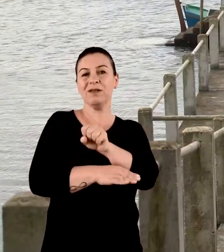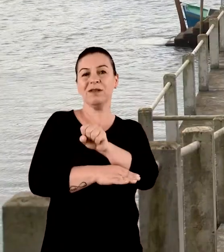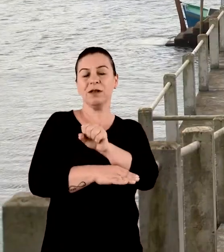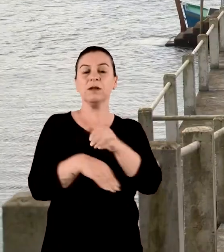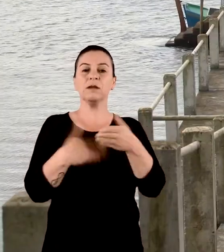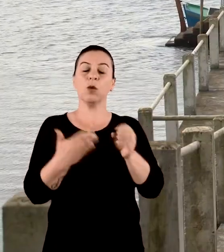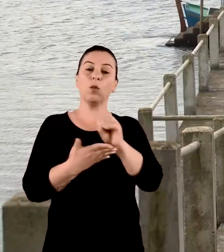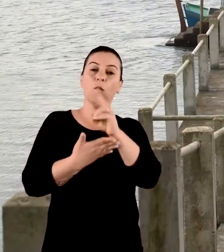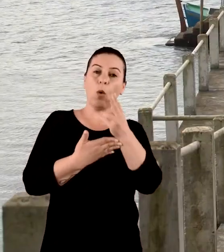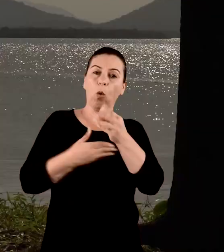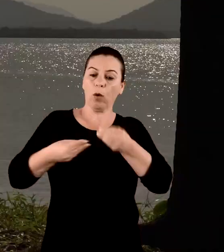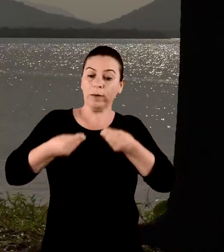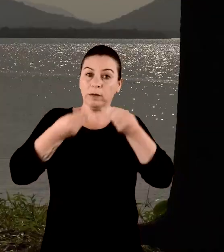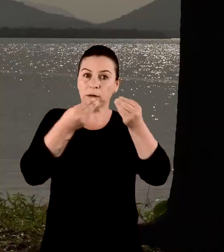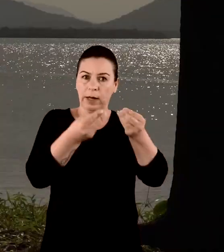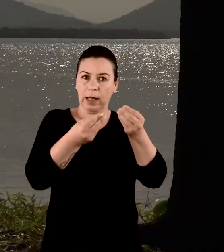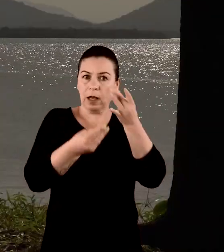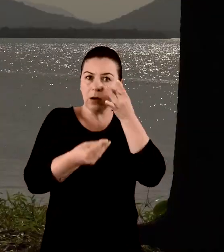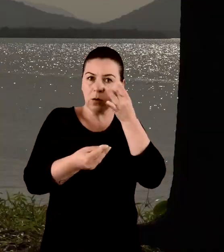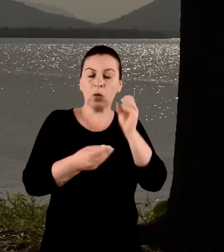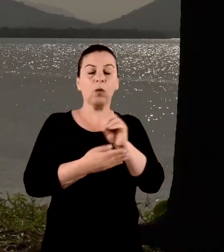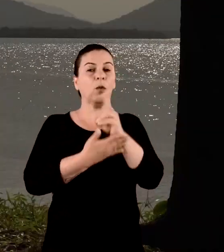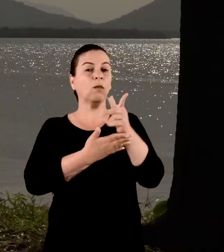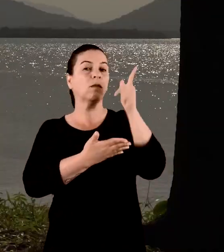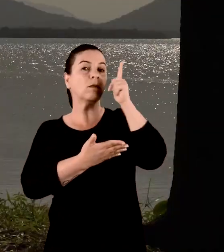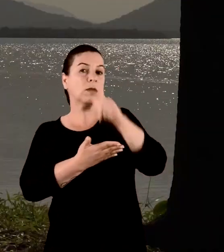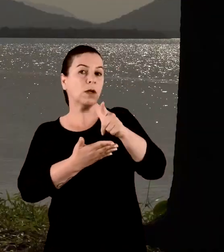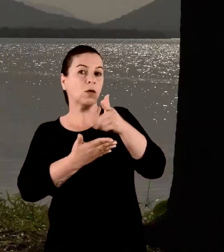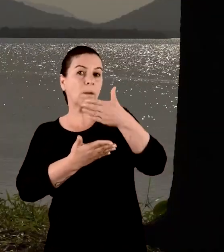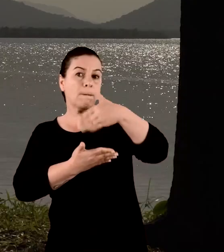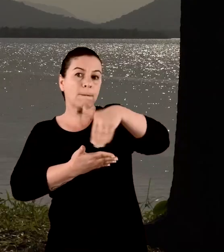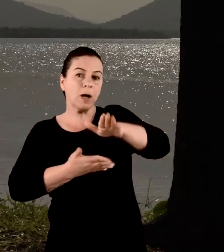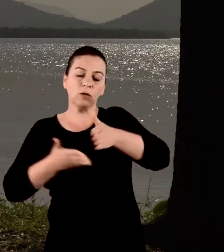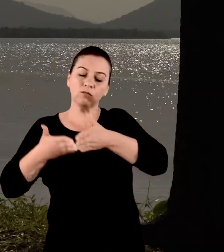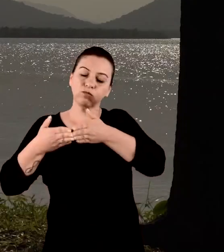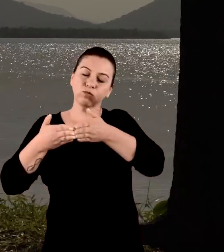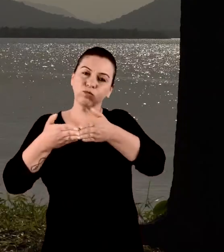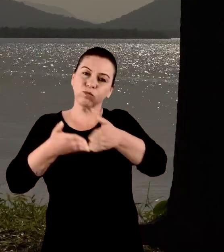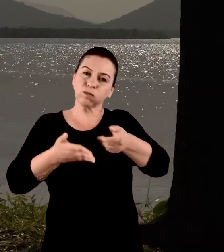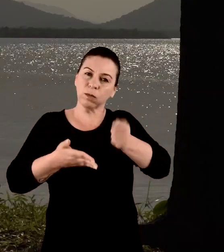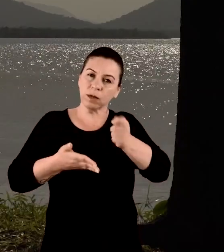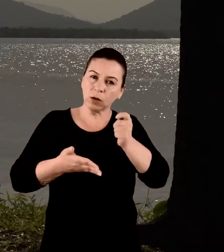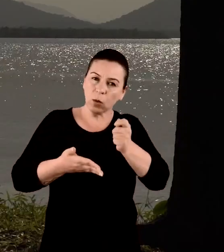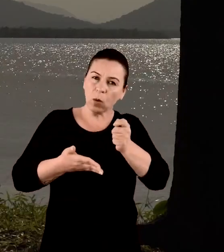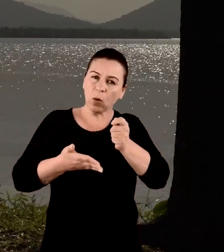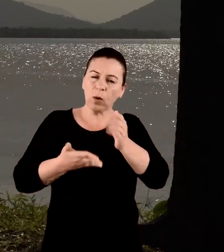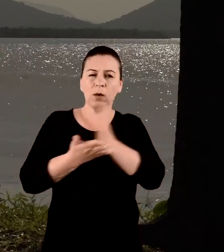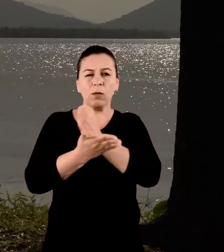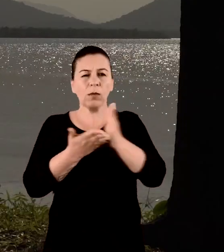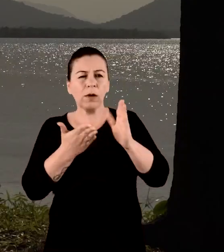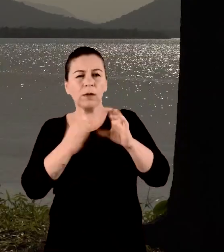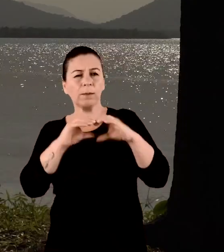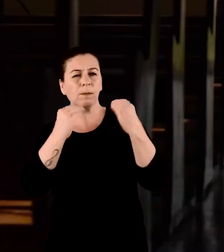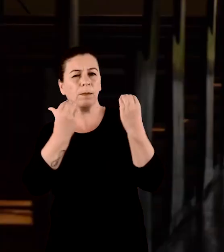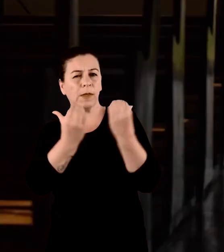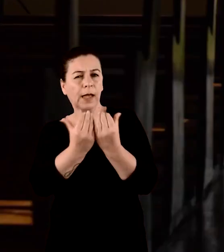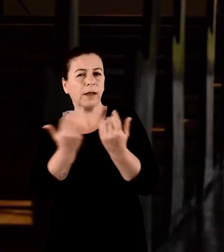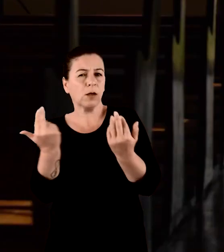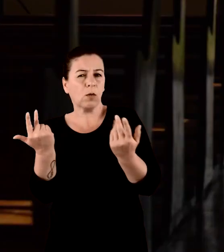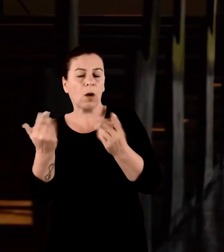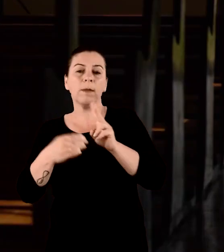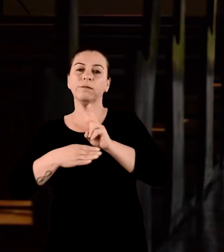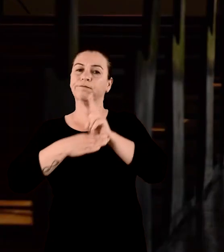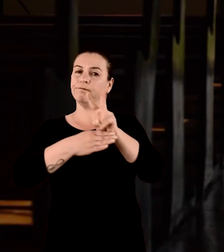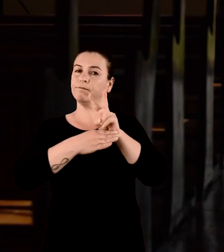ilhas. Então, ou eu venho entregar pessoalmente, ou eu consigo mandar via algum outro pescador, alguém da mesma